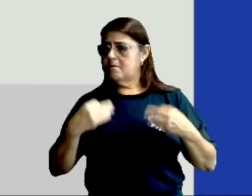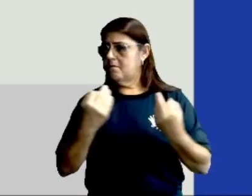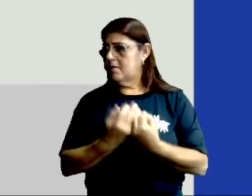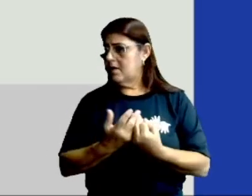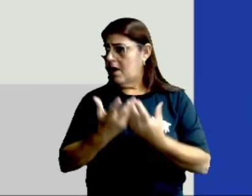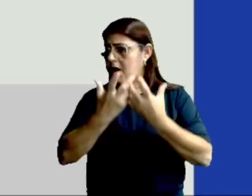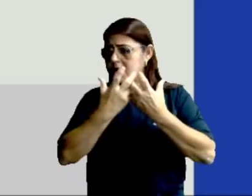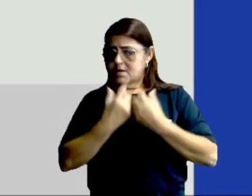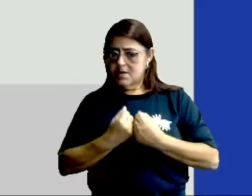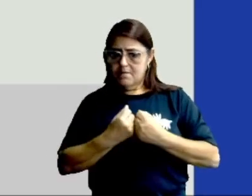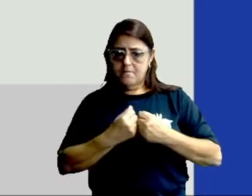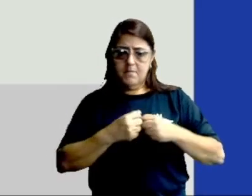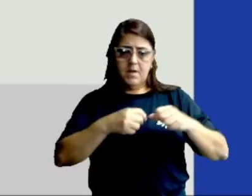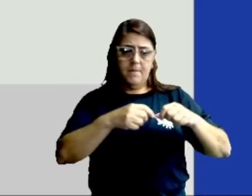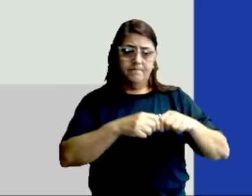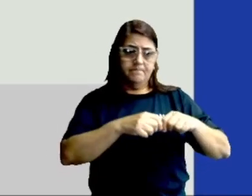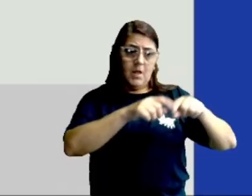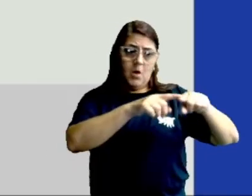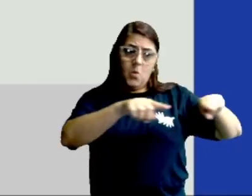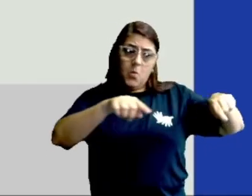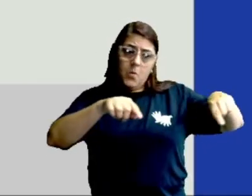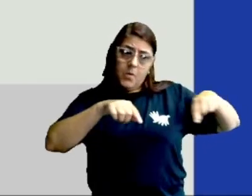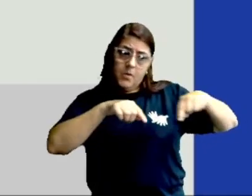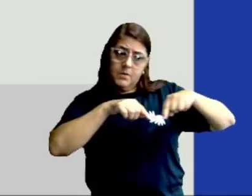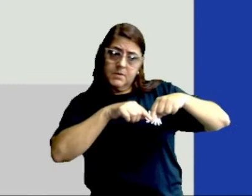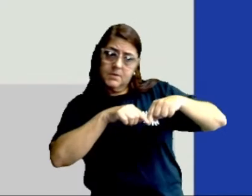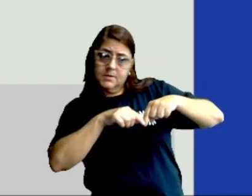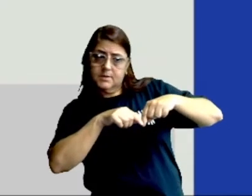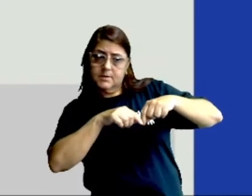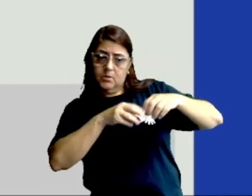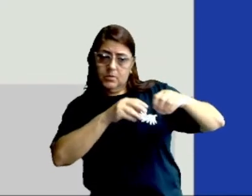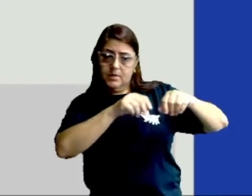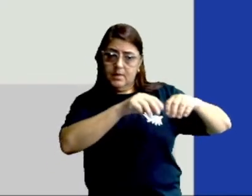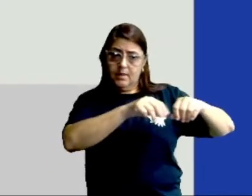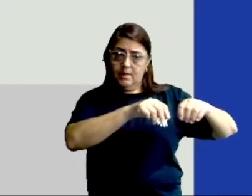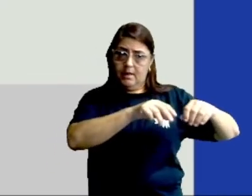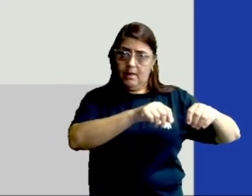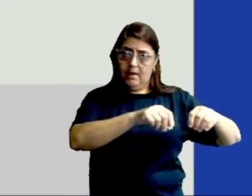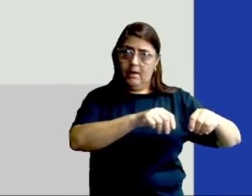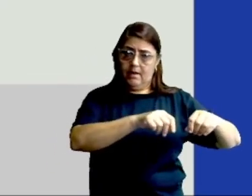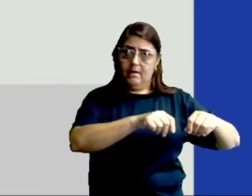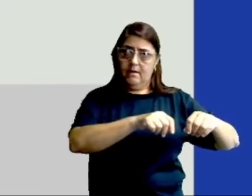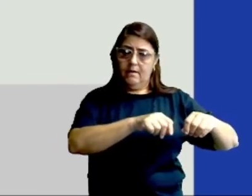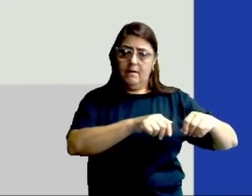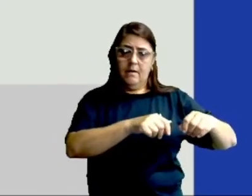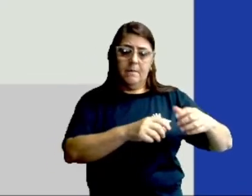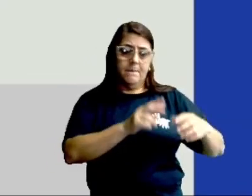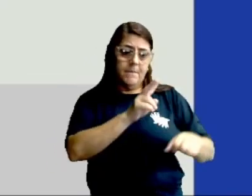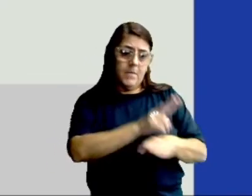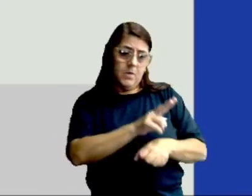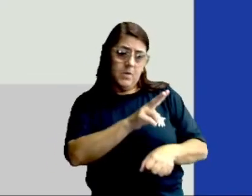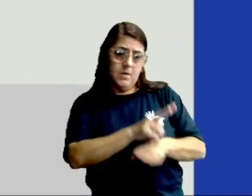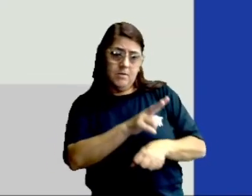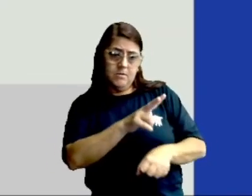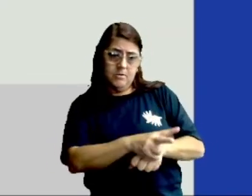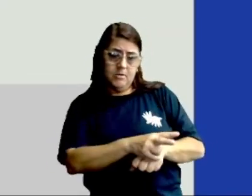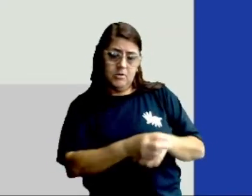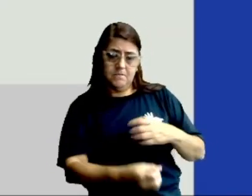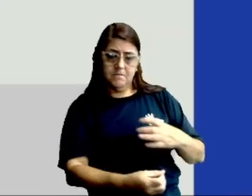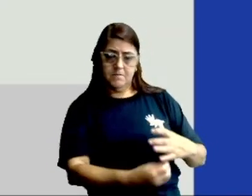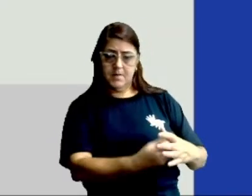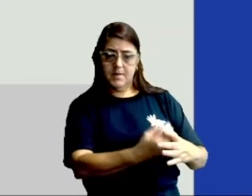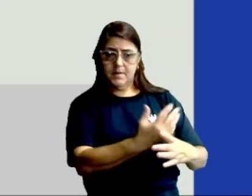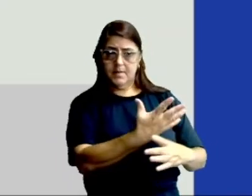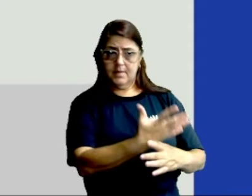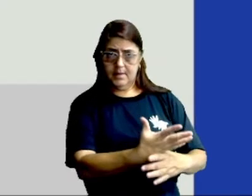uma porção de terra, tá? As famílias, cada família no Império recebia uma porção de terra e elas tinham que cultivar essas porções de terra, sendo que